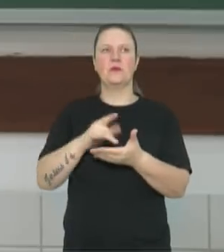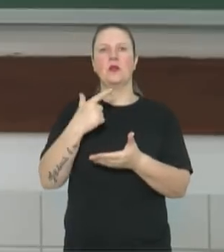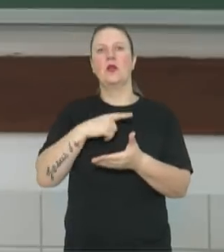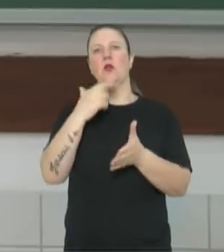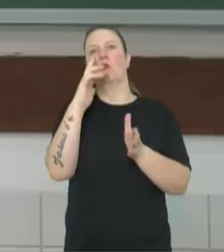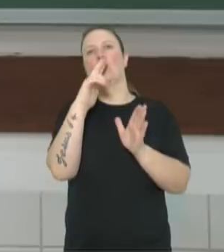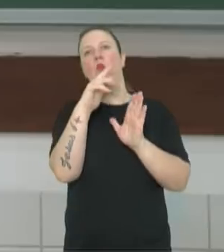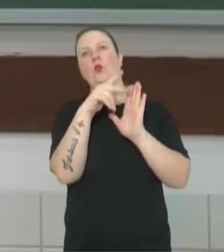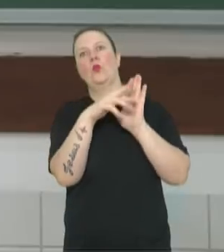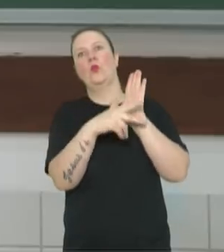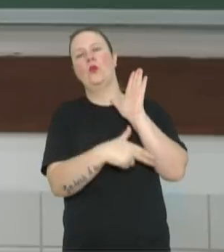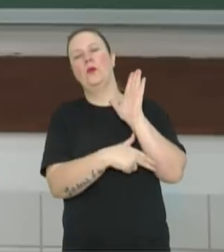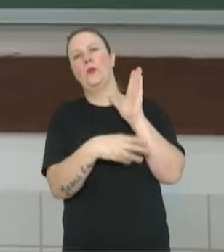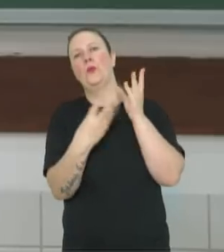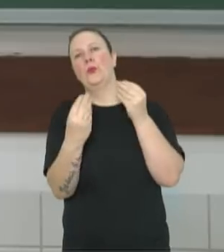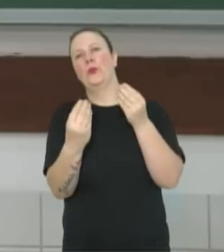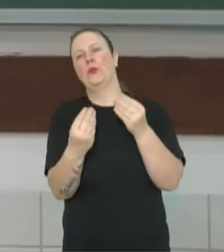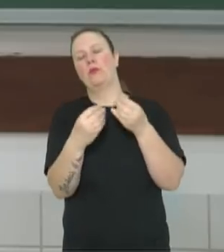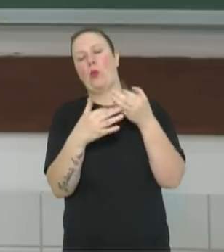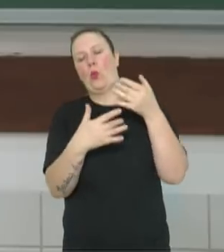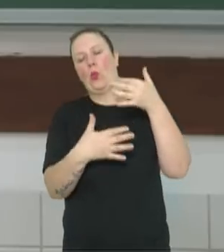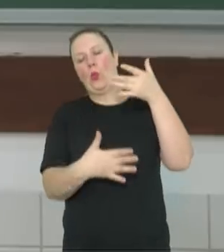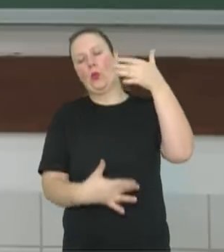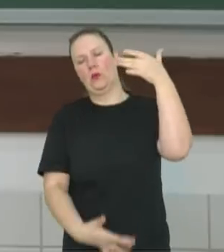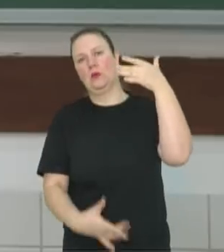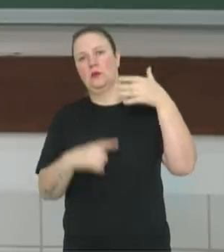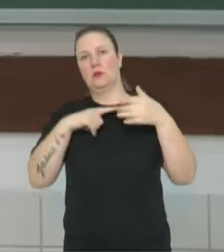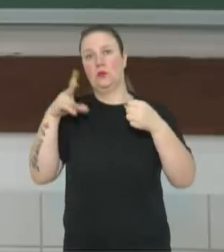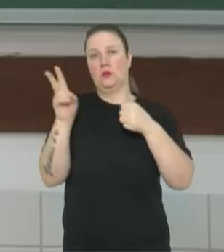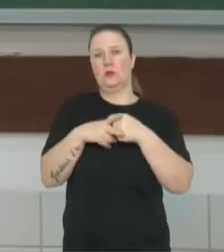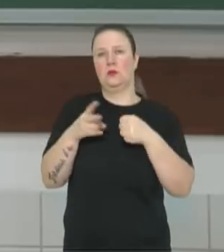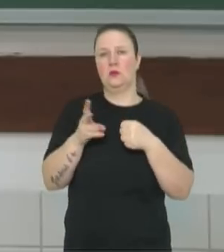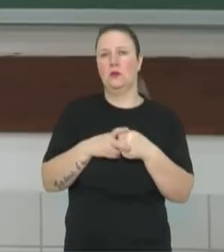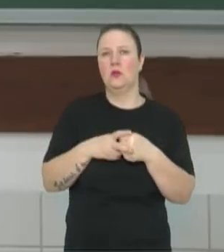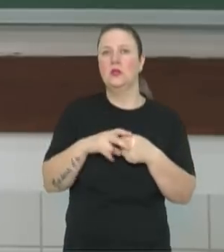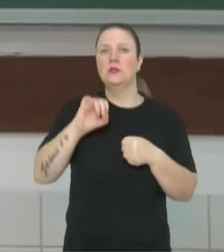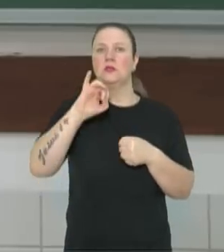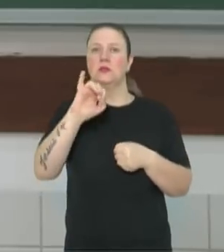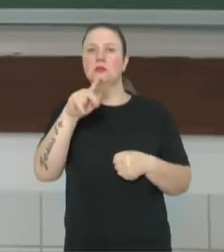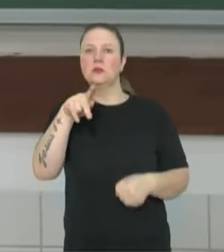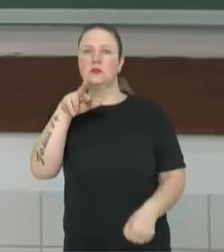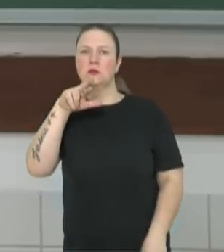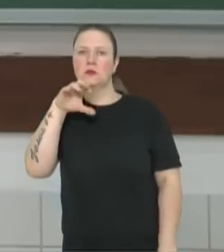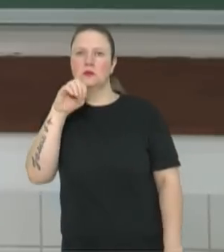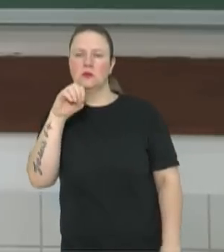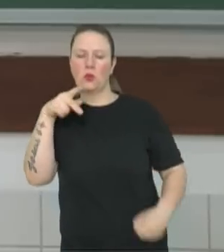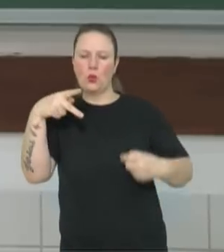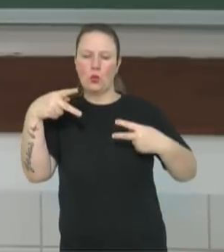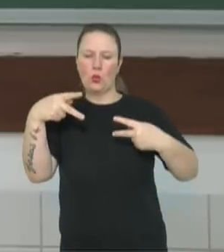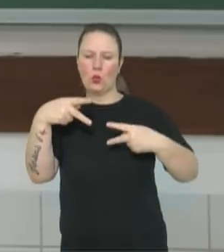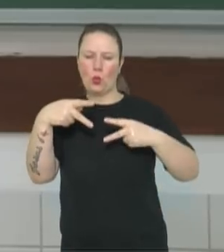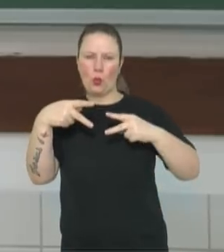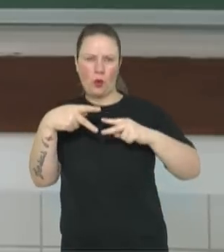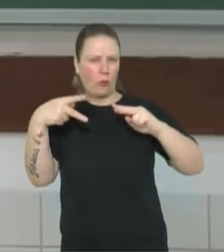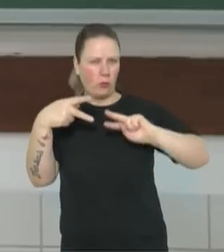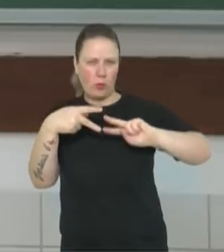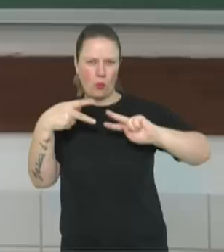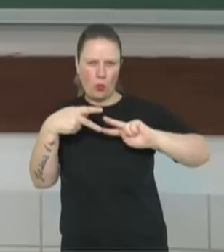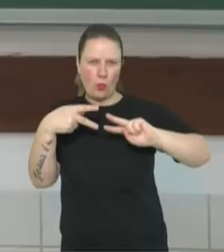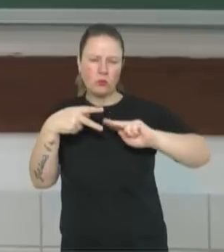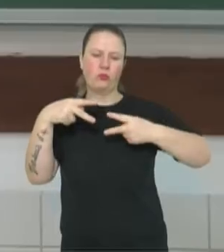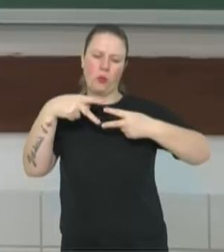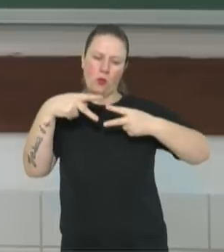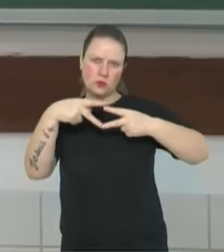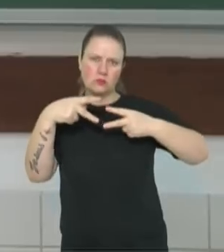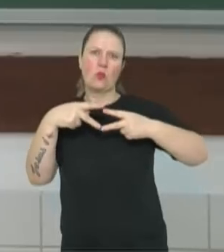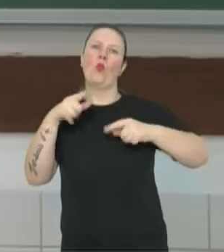outras? Muitas outras. Existem alguns verbos que se eu colocar uma preposição, ele muda completamente o sentido,